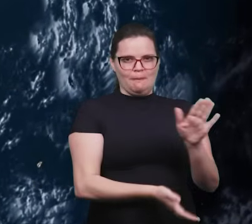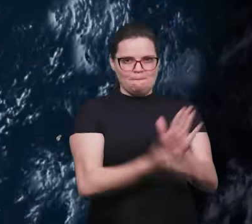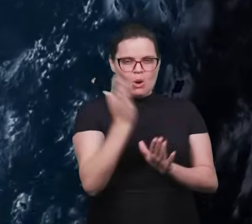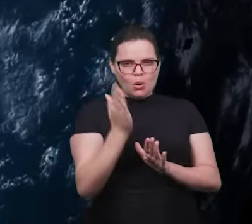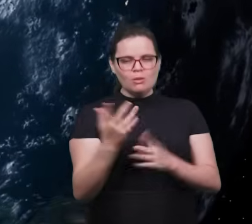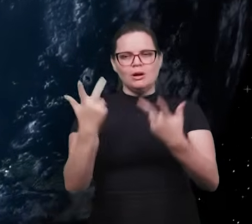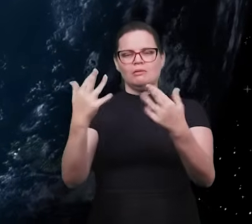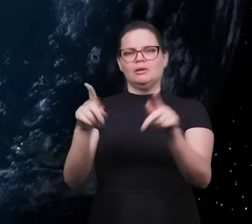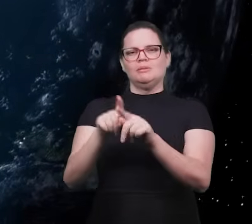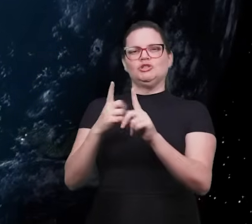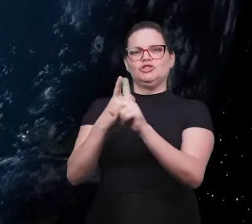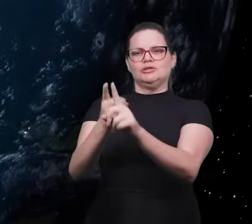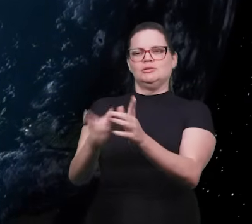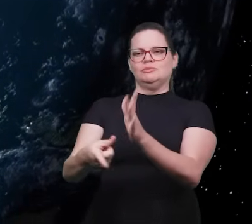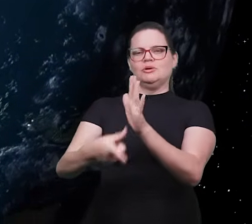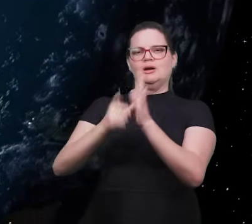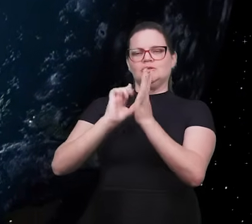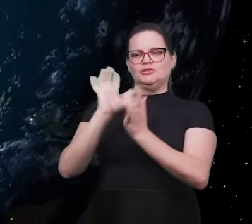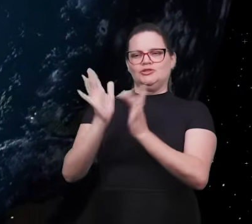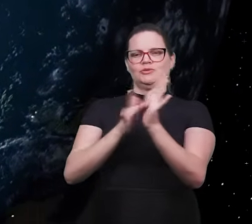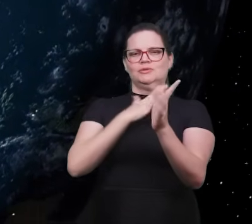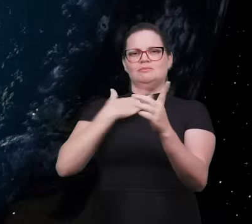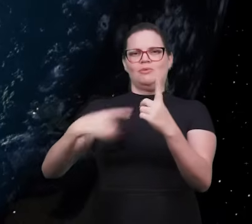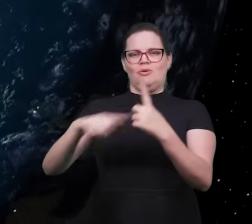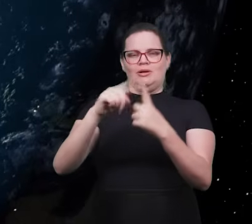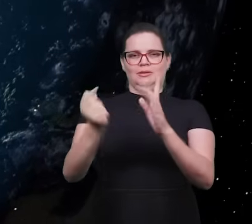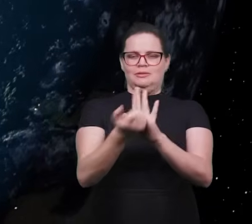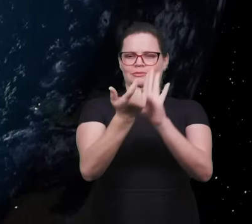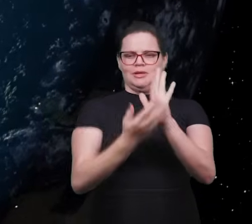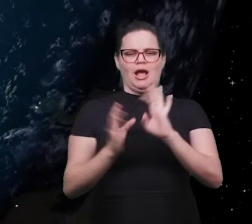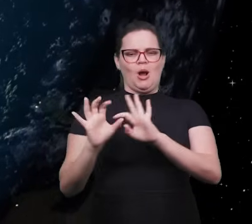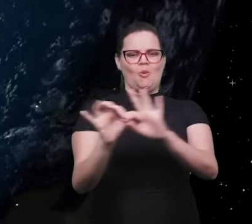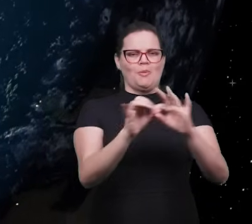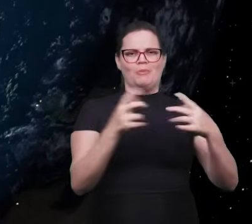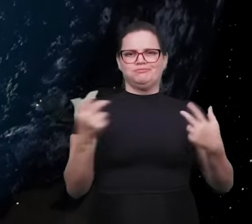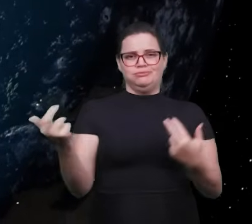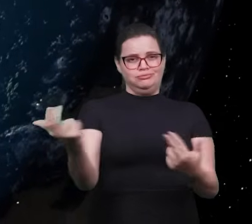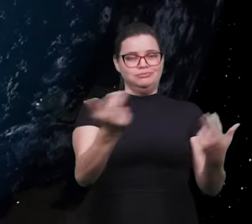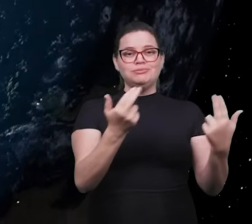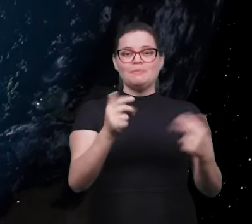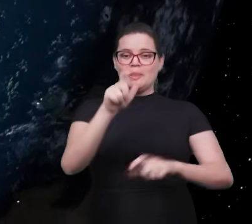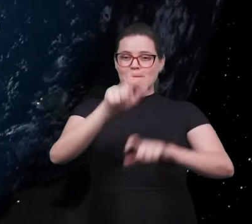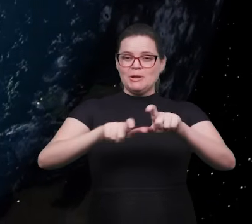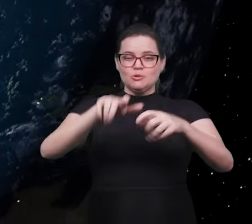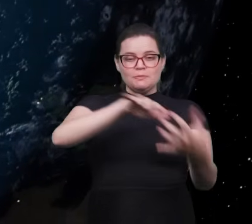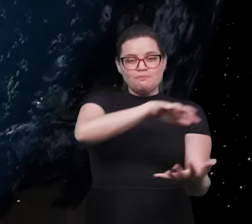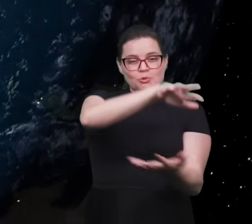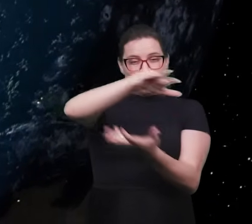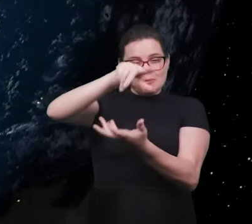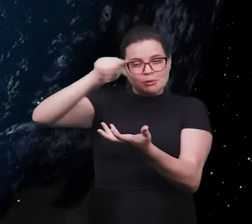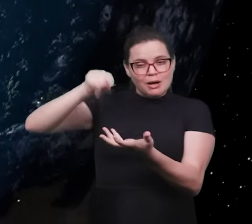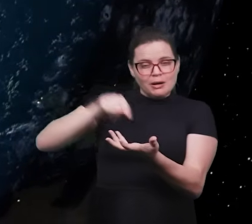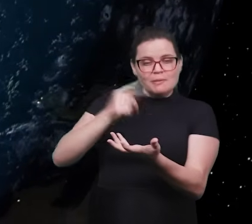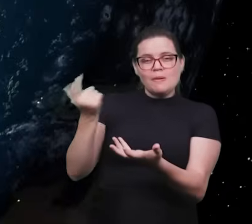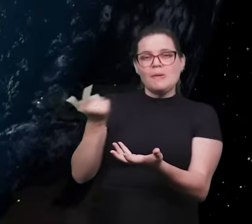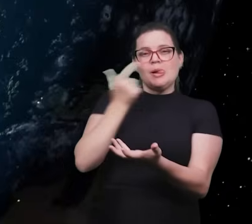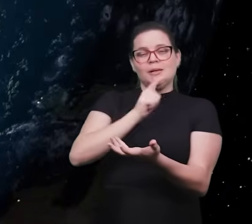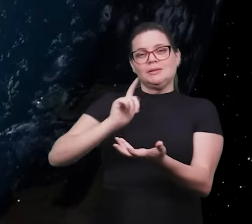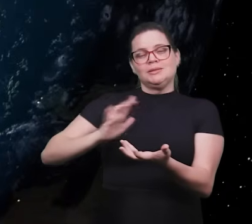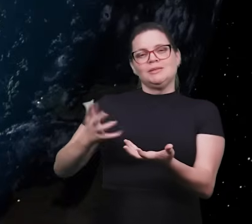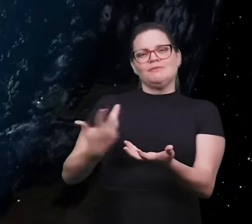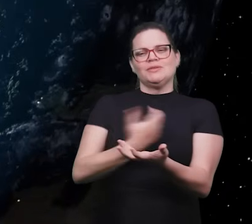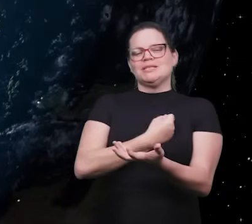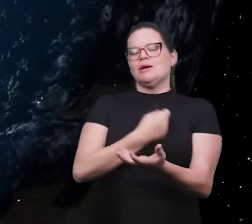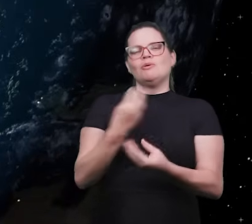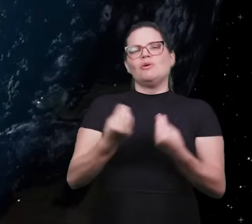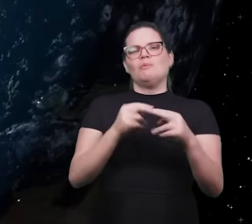Senhor Jesus na véspera de sua morte na cruz do Calvário. Pessoas de todas as partes do mundo têm sido